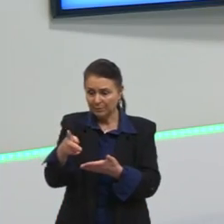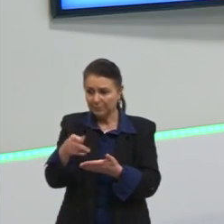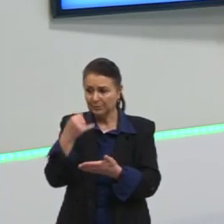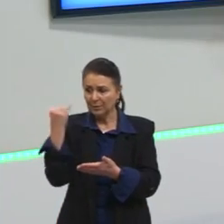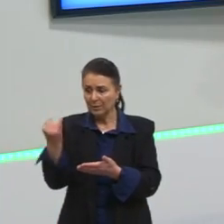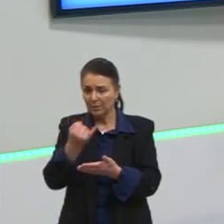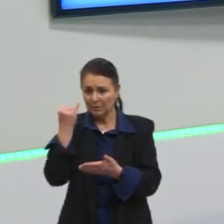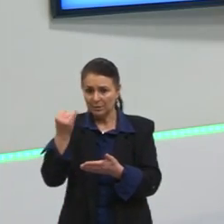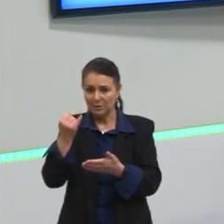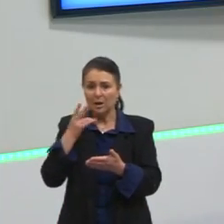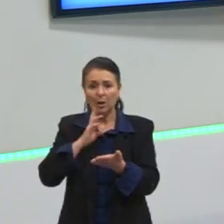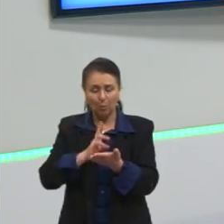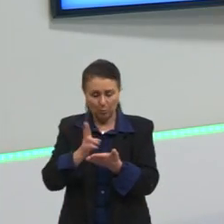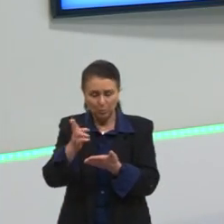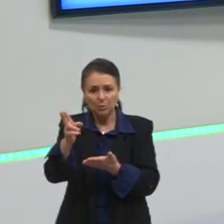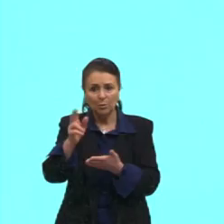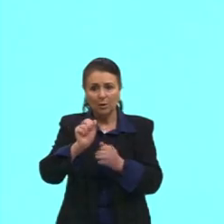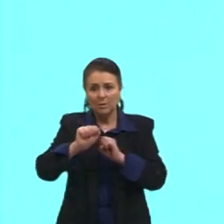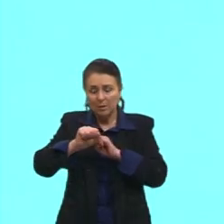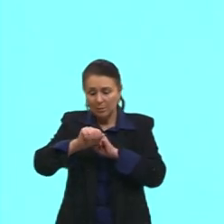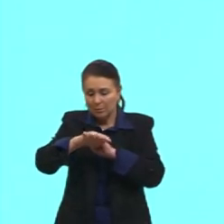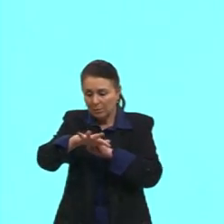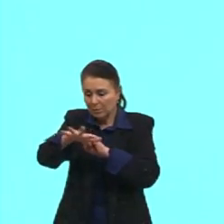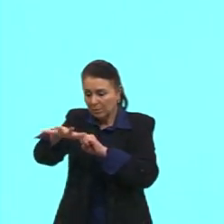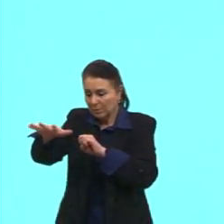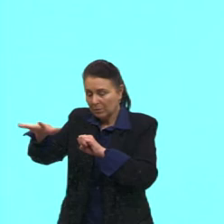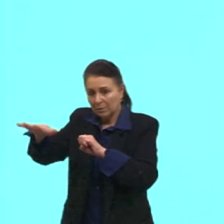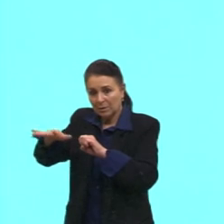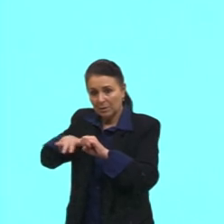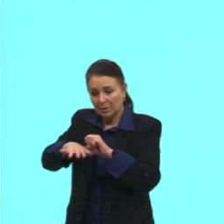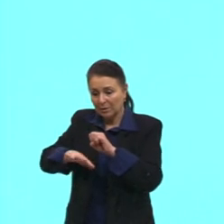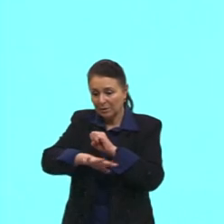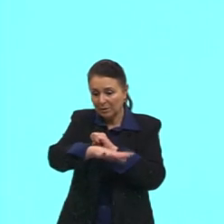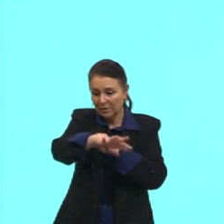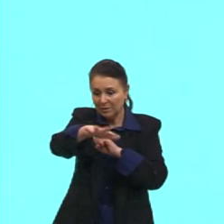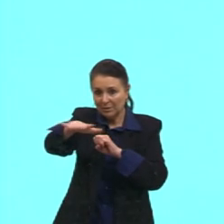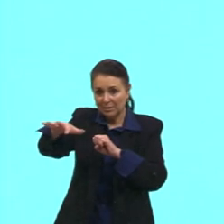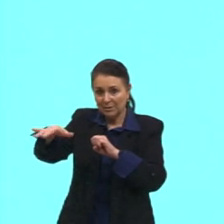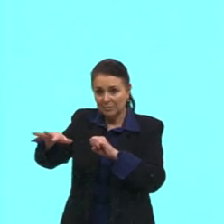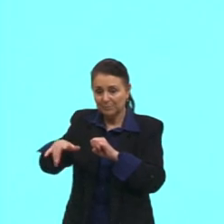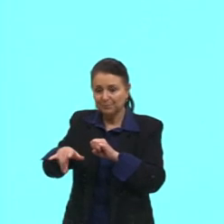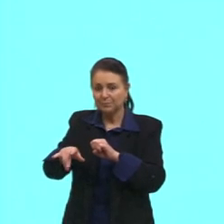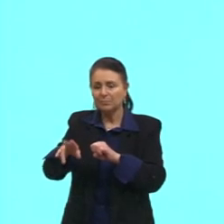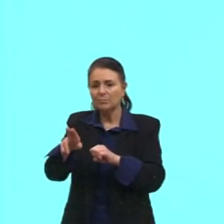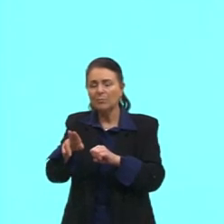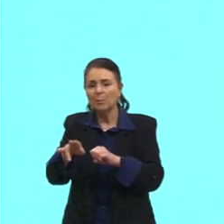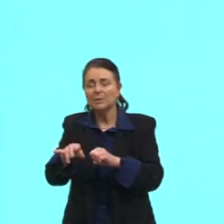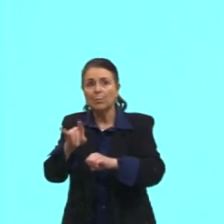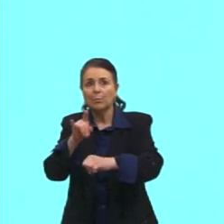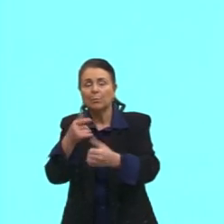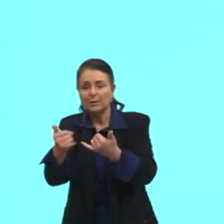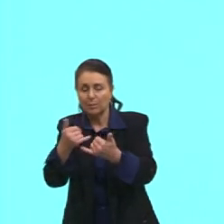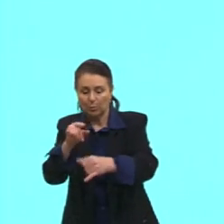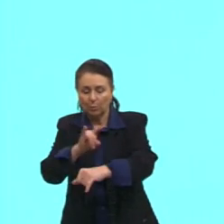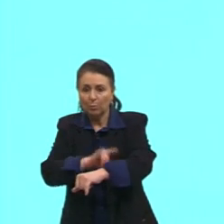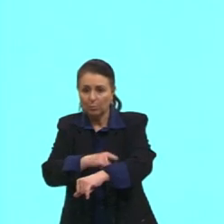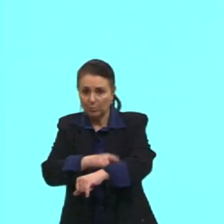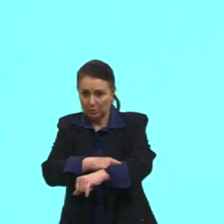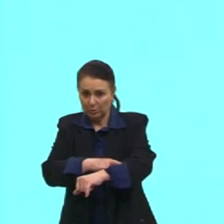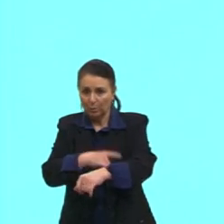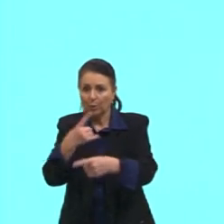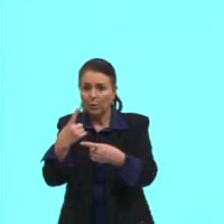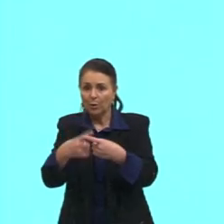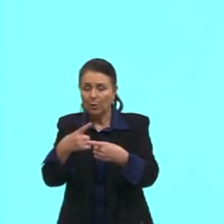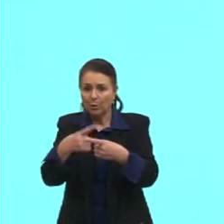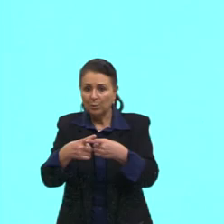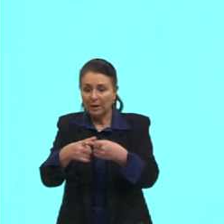continuar se propagando. Tá? Em alguns lugares, por exemplo, eu vou usar o banheiro como exemplo, especificamente, porque geralmente